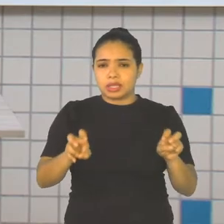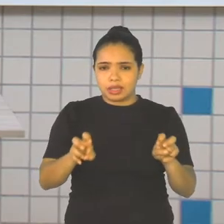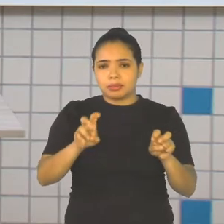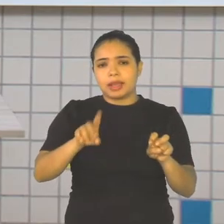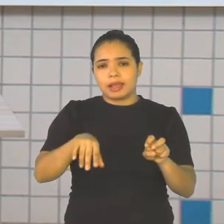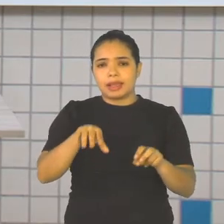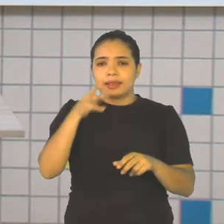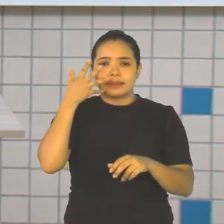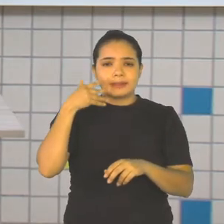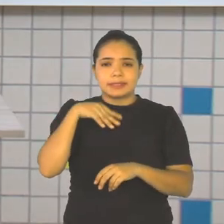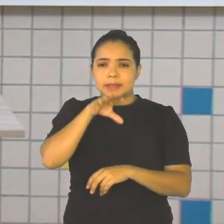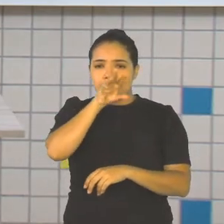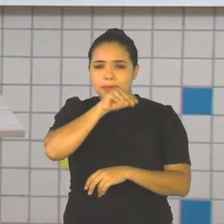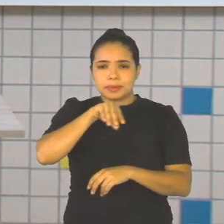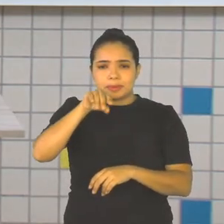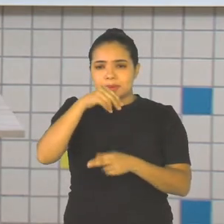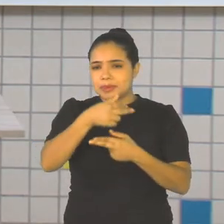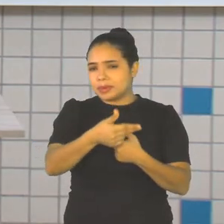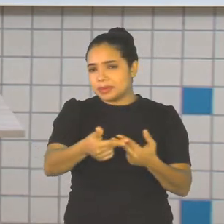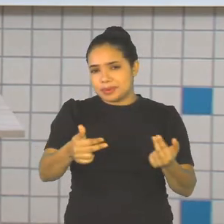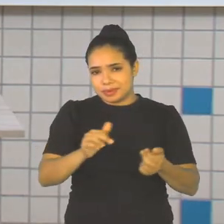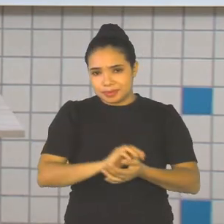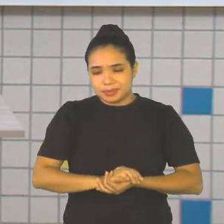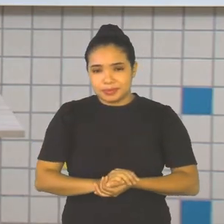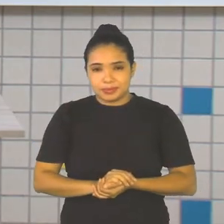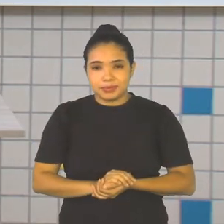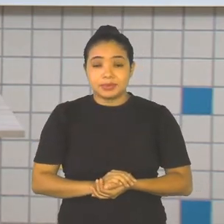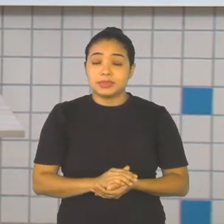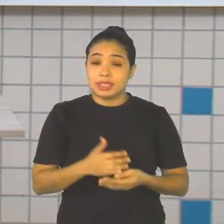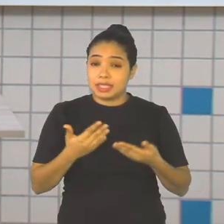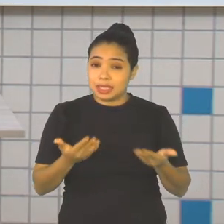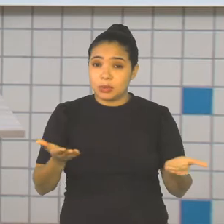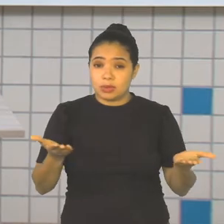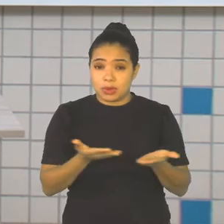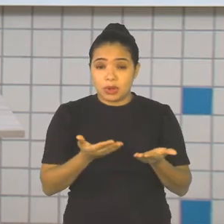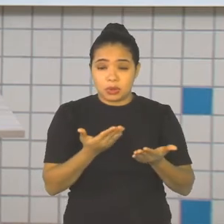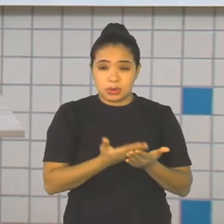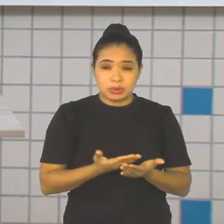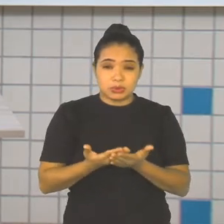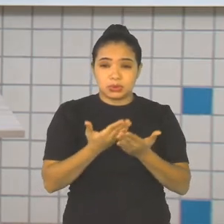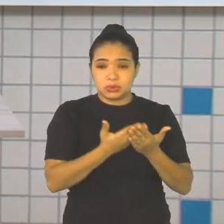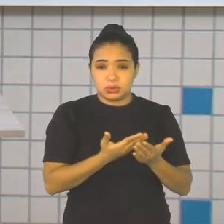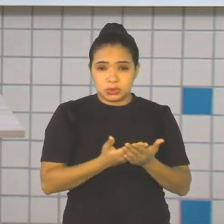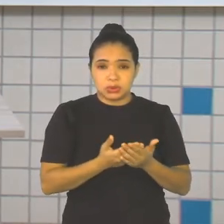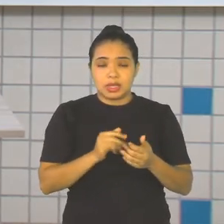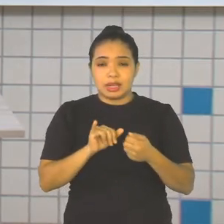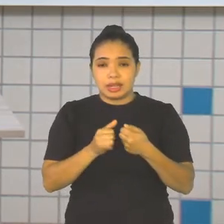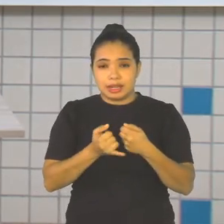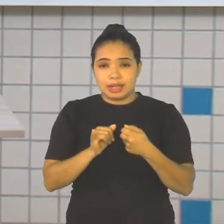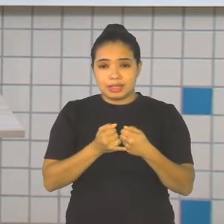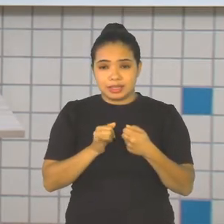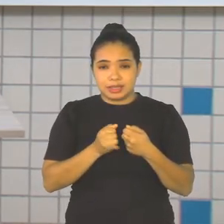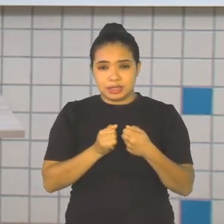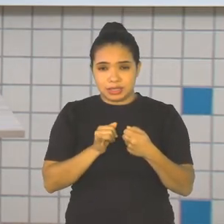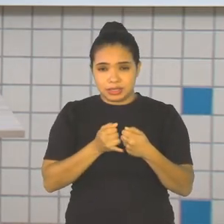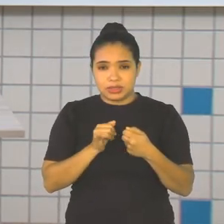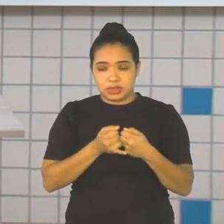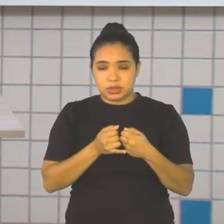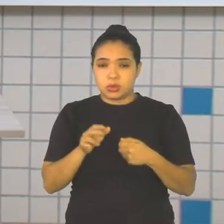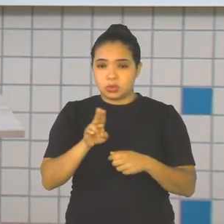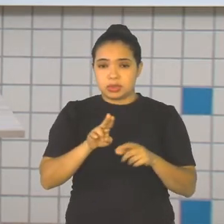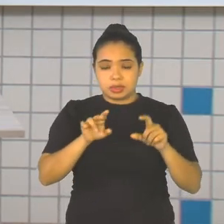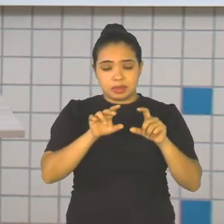assim, ok? E aí vamos agora estudar um pouquinho sobre adjetivos, usando alguns